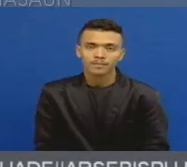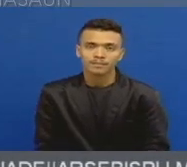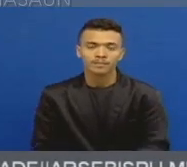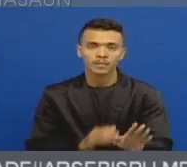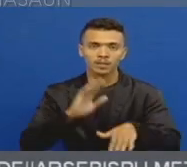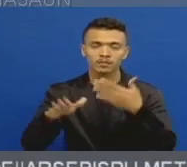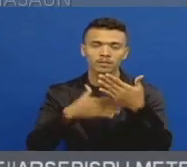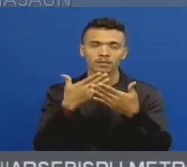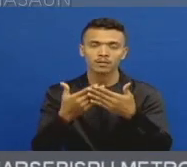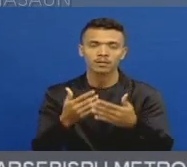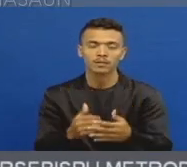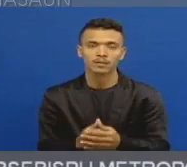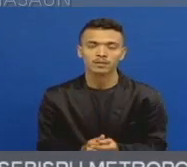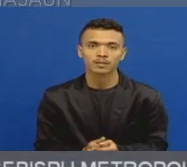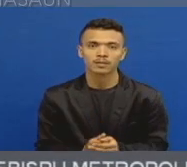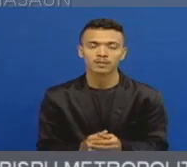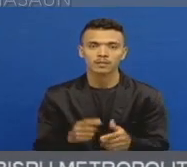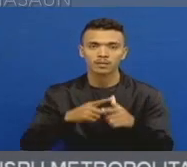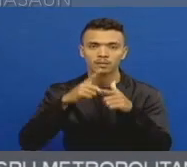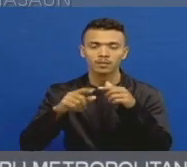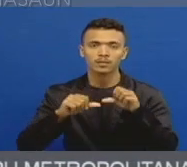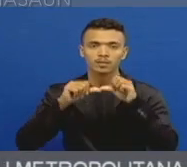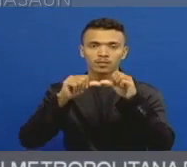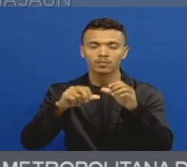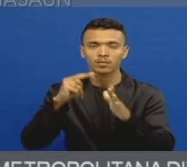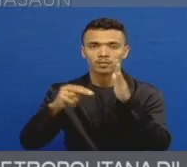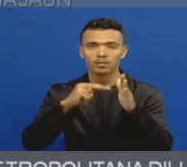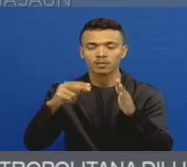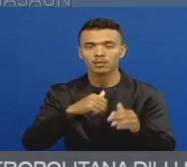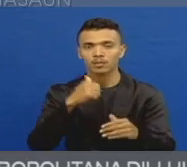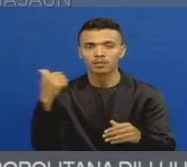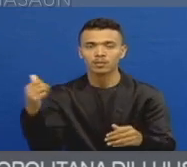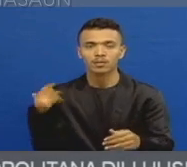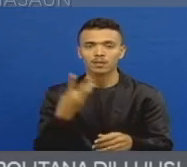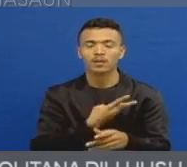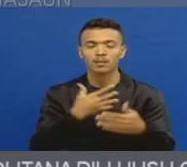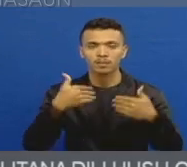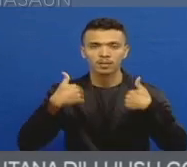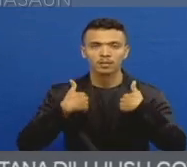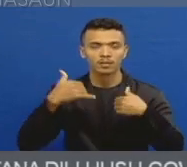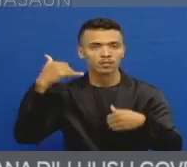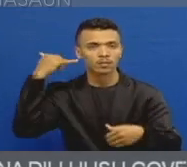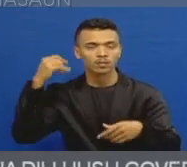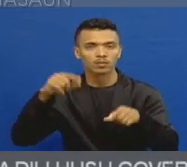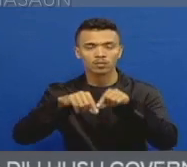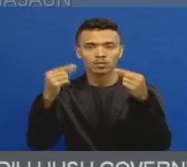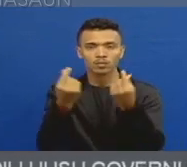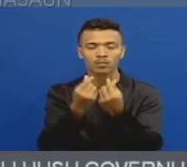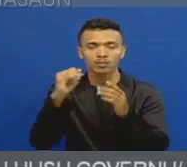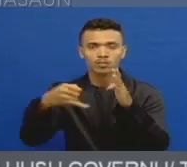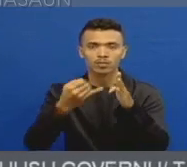Dia telespectadores no ouvintes RTL, molo kita kontu novo notícias seluk, ami iha ona kontaktu ho equipa